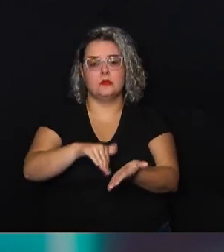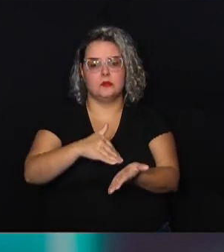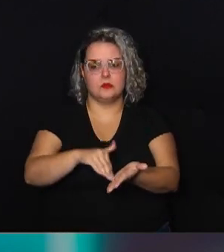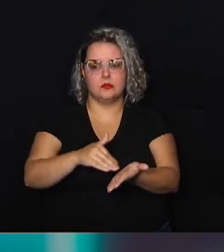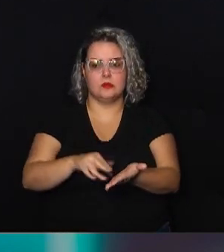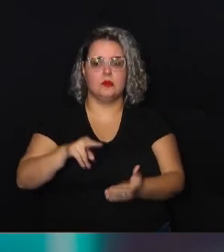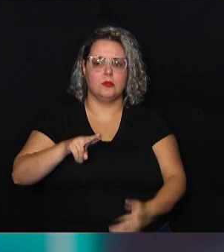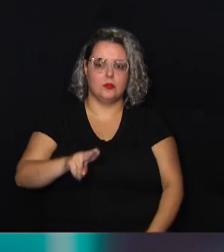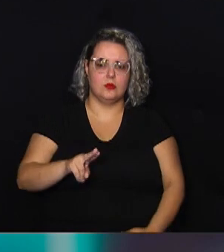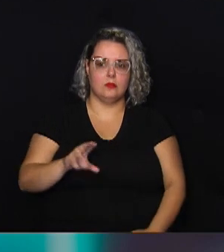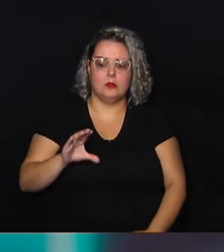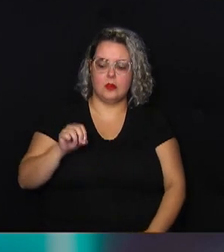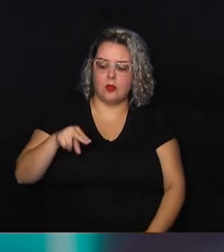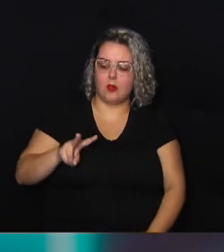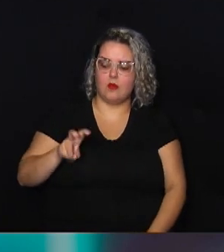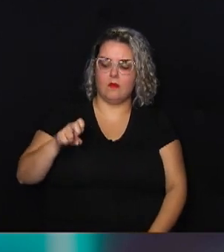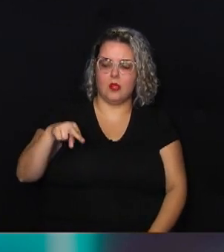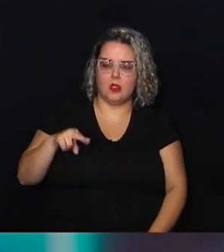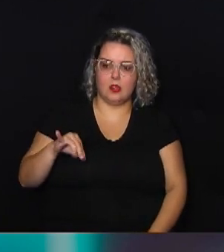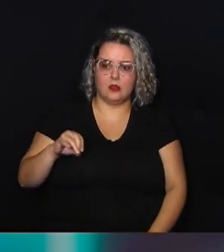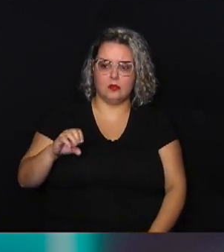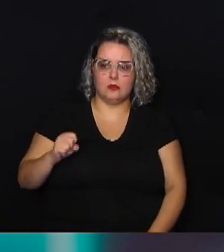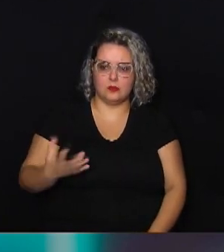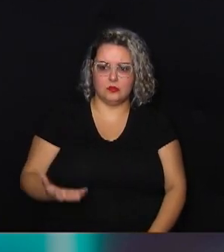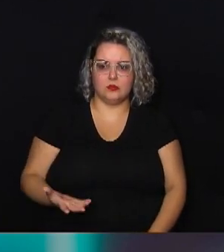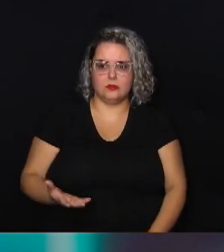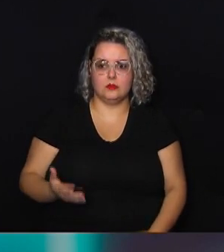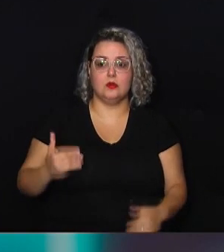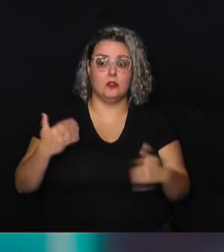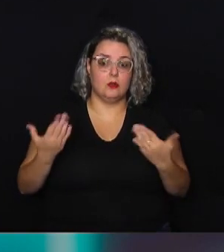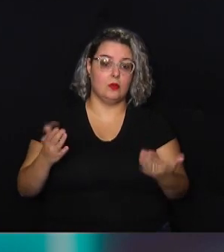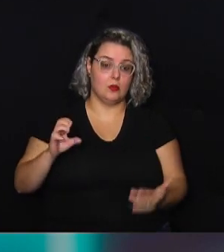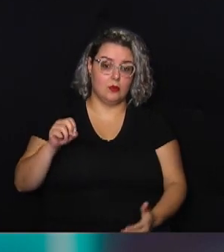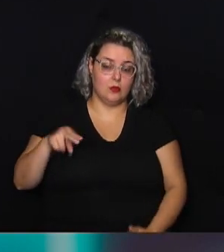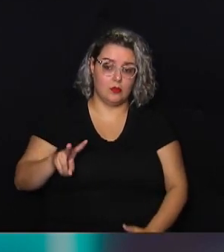para convênios, né? E qual o convênio.